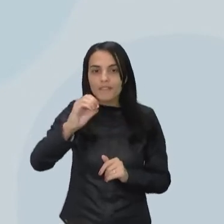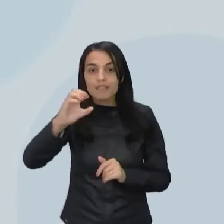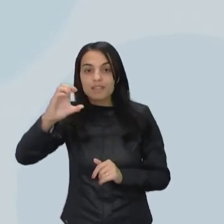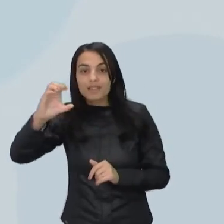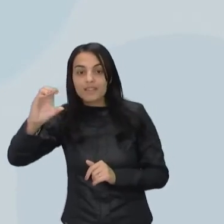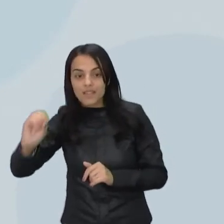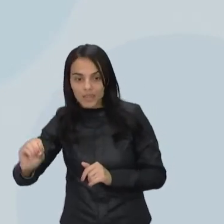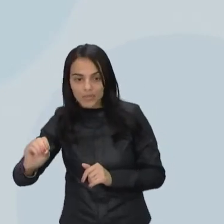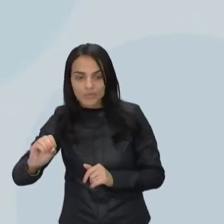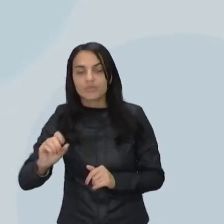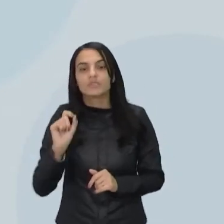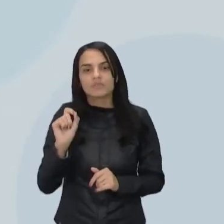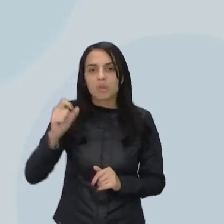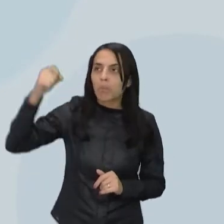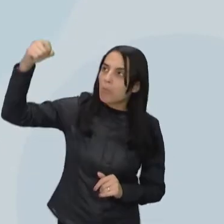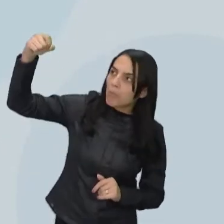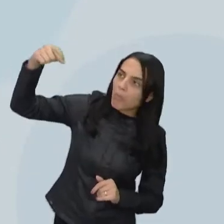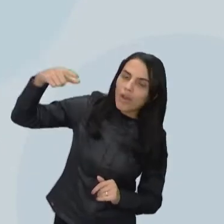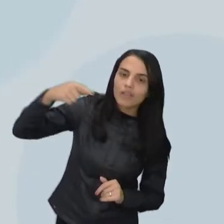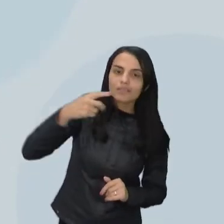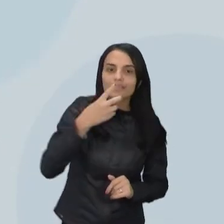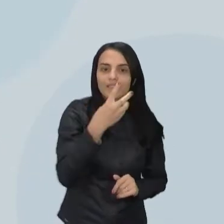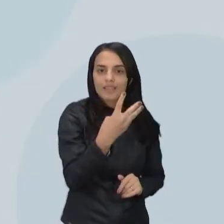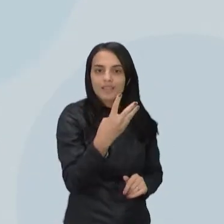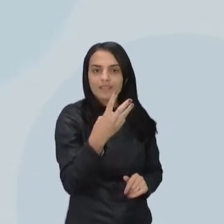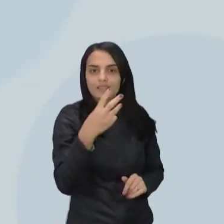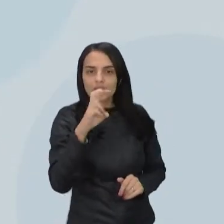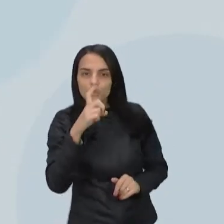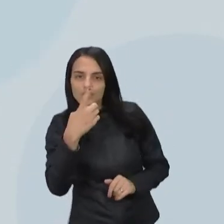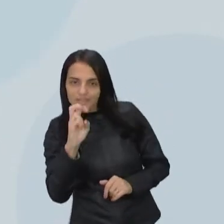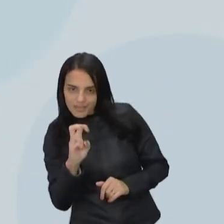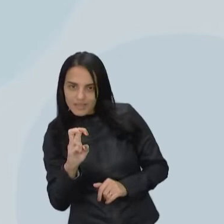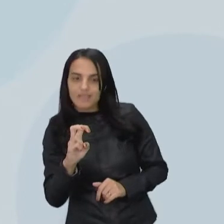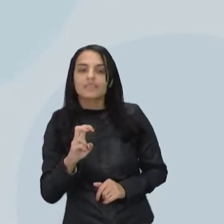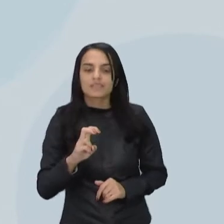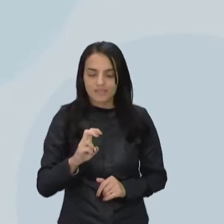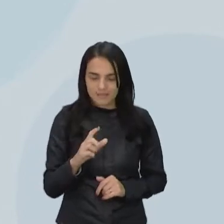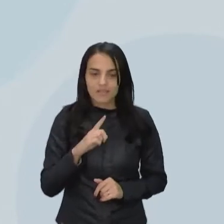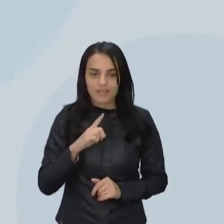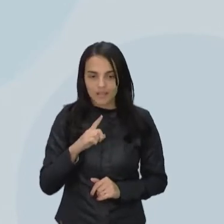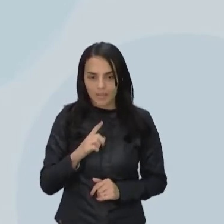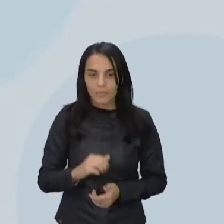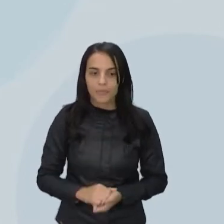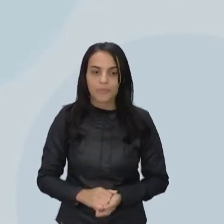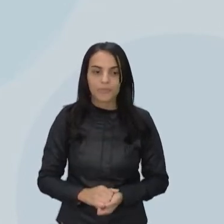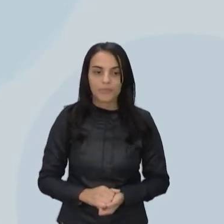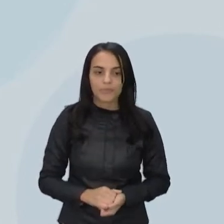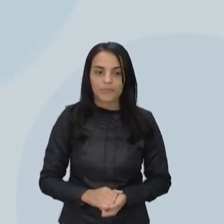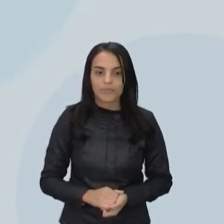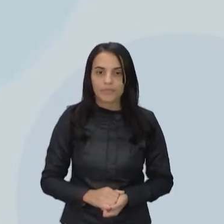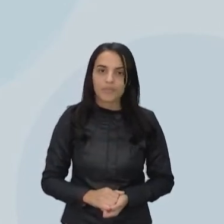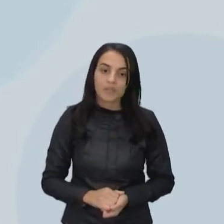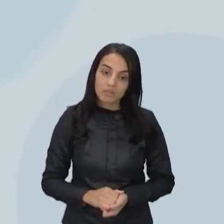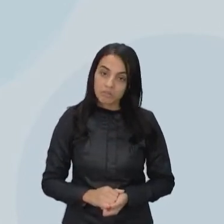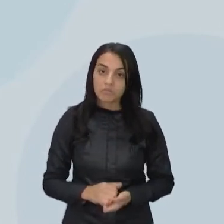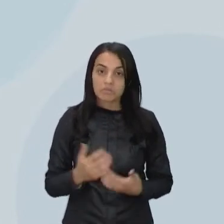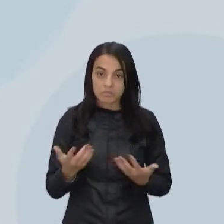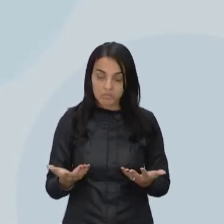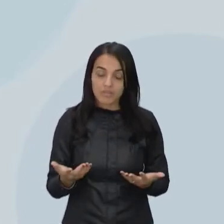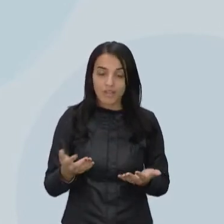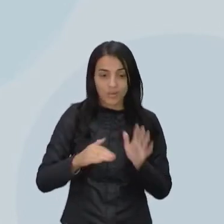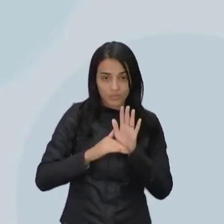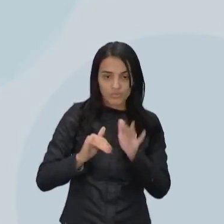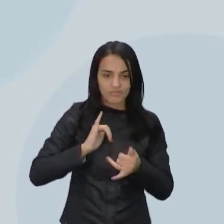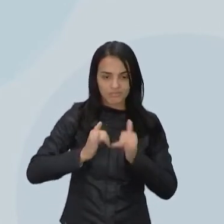com uma iluminância de 315. É quem está na ponta aí de em termos de eficiência